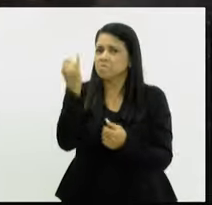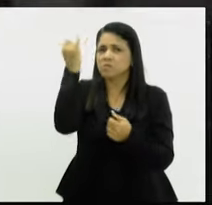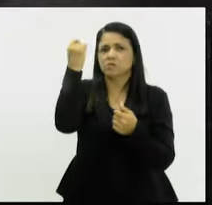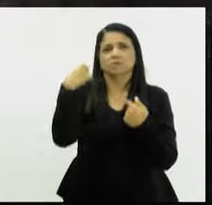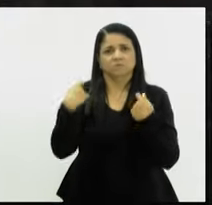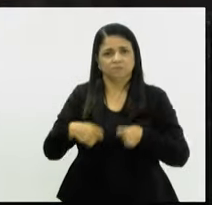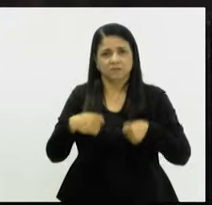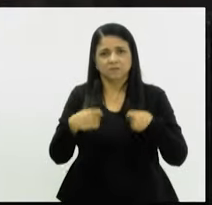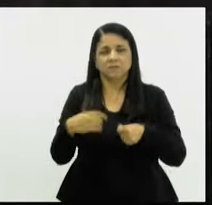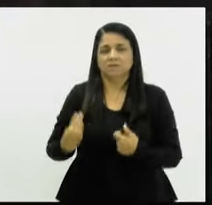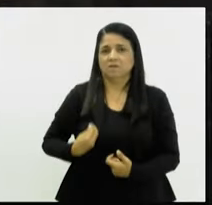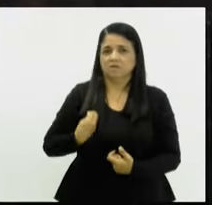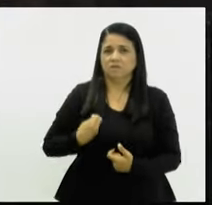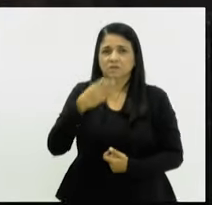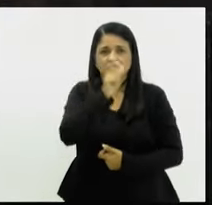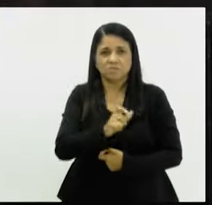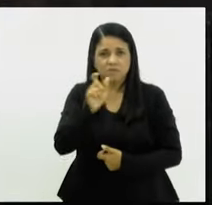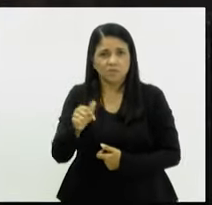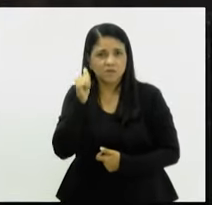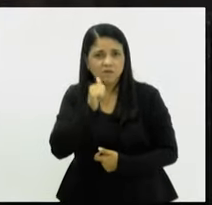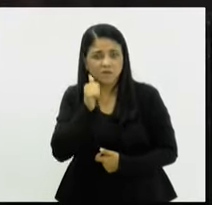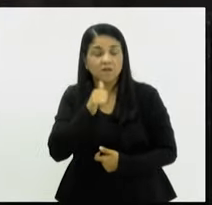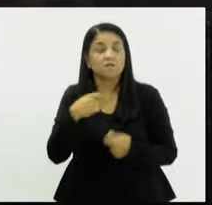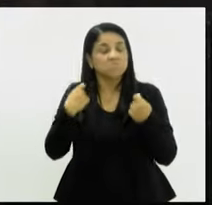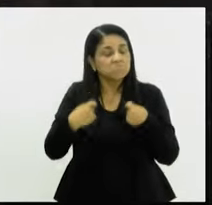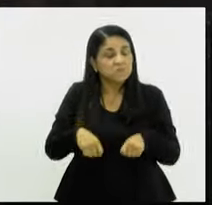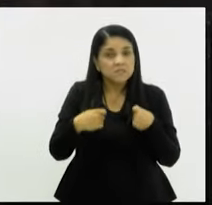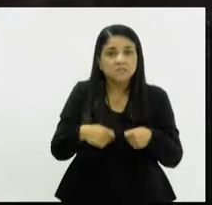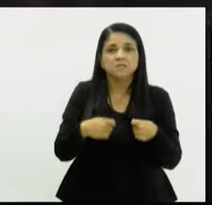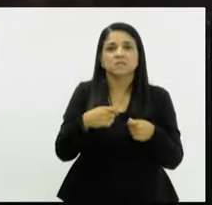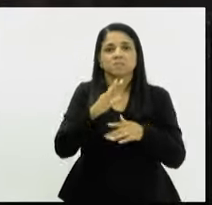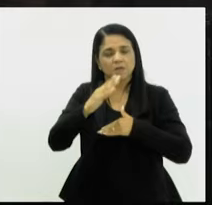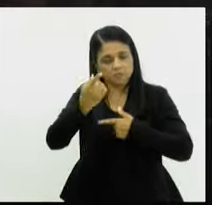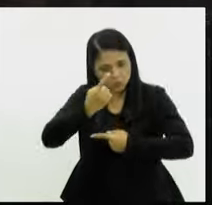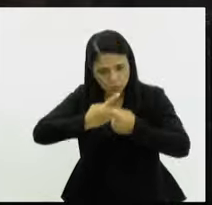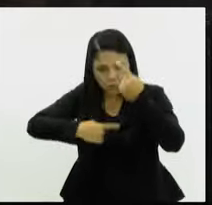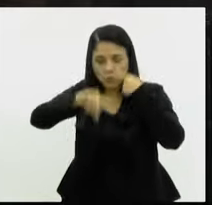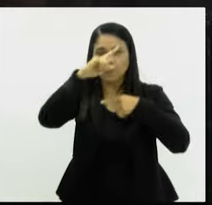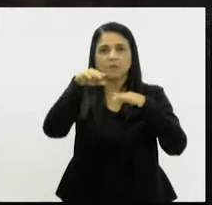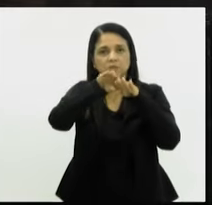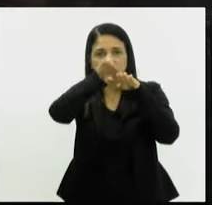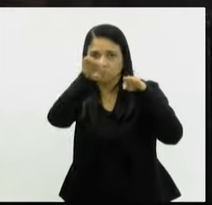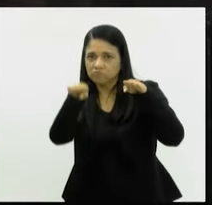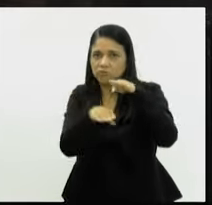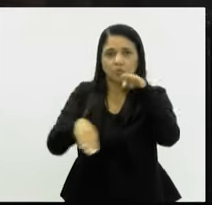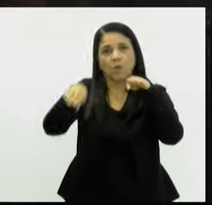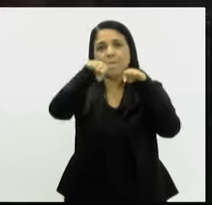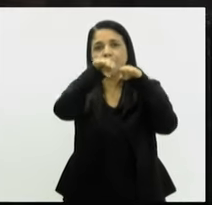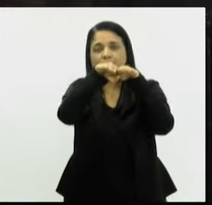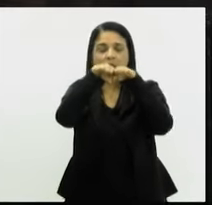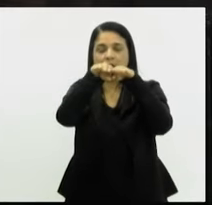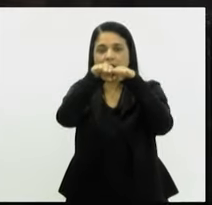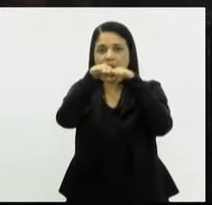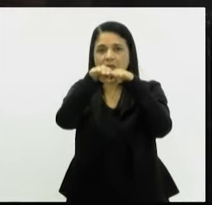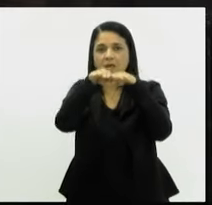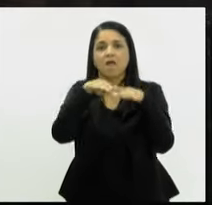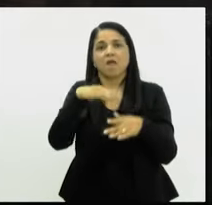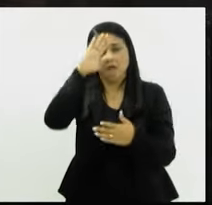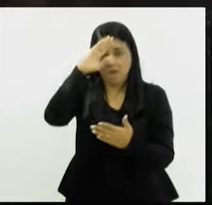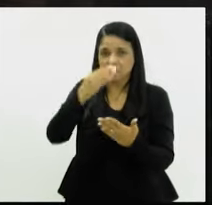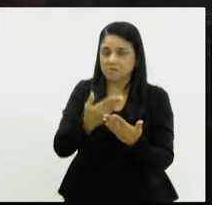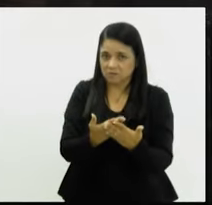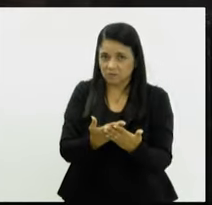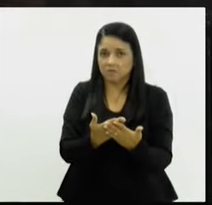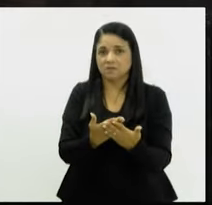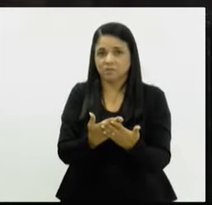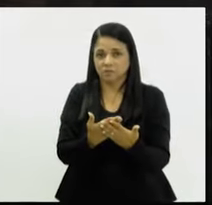necessário para a vida das nossas mulheres, ele é necessário para a superação dessas desigualdades. Dessa forma, acreditamos